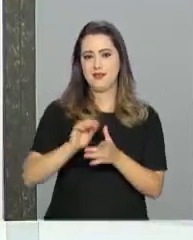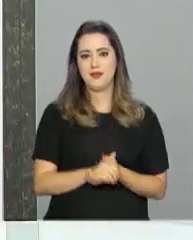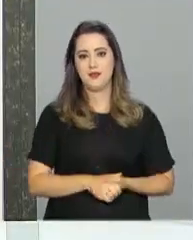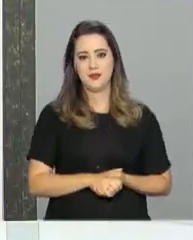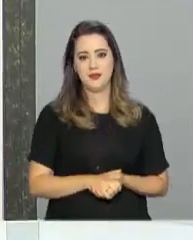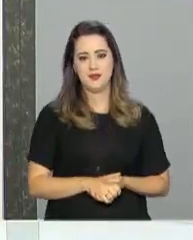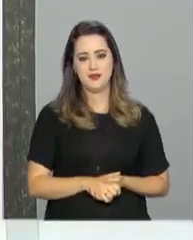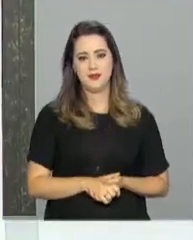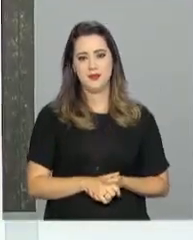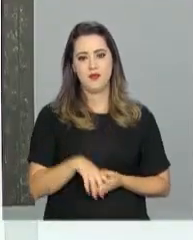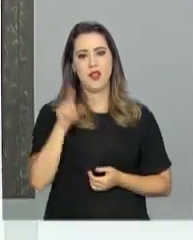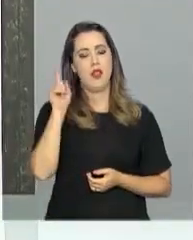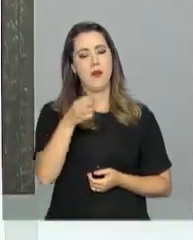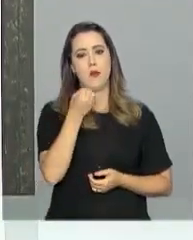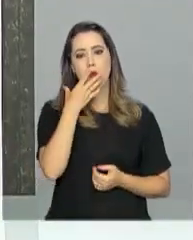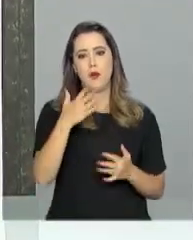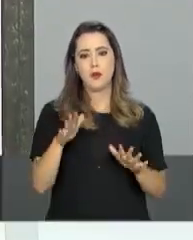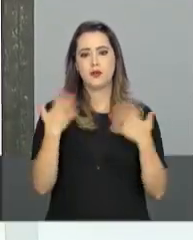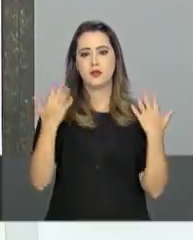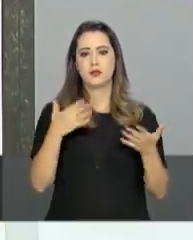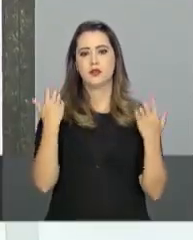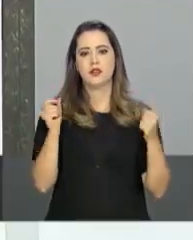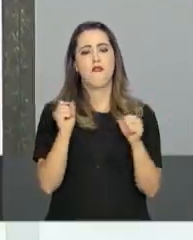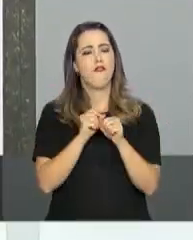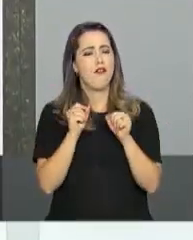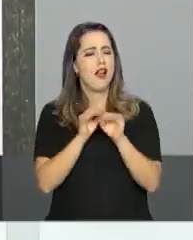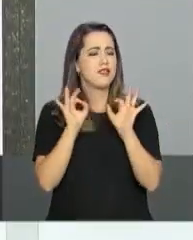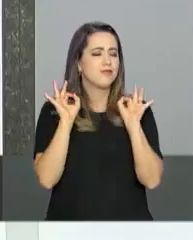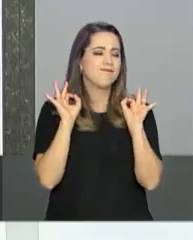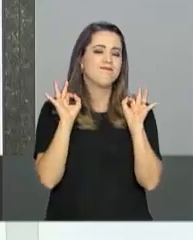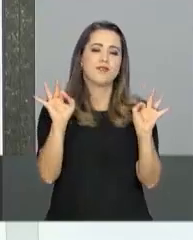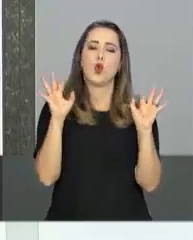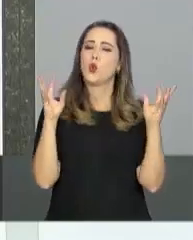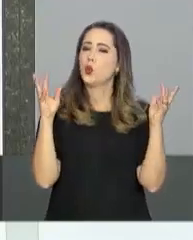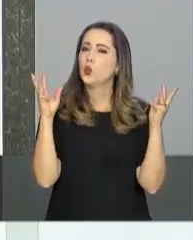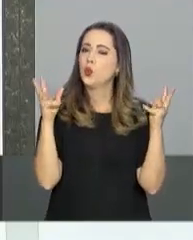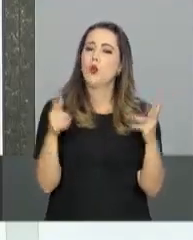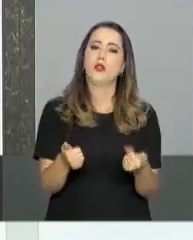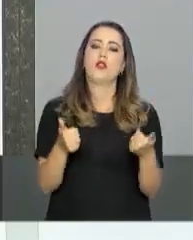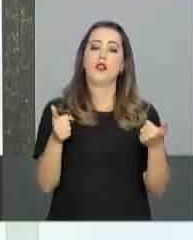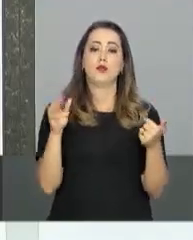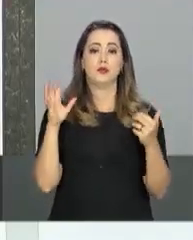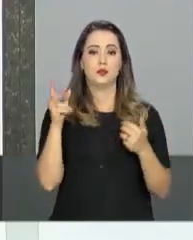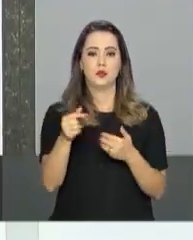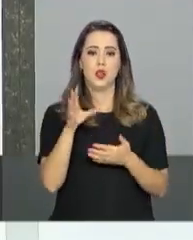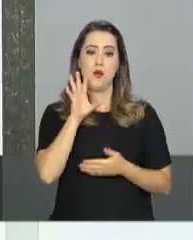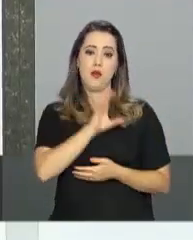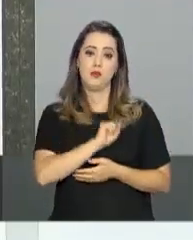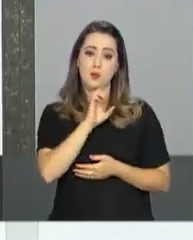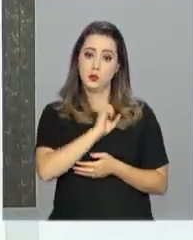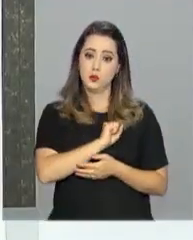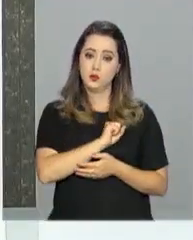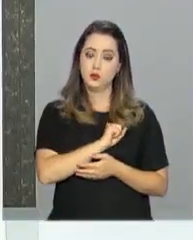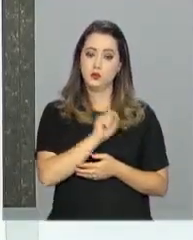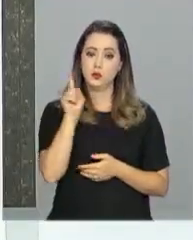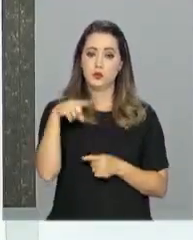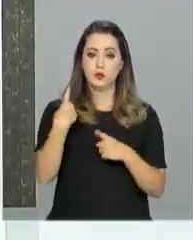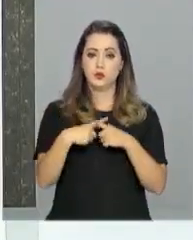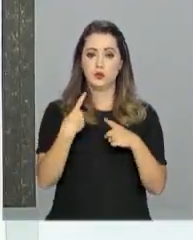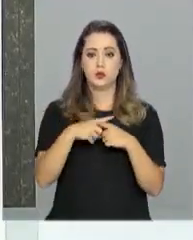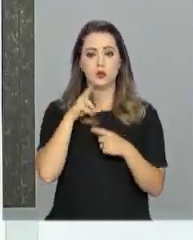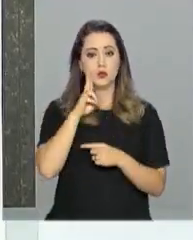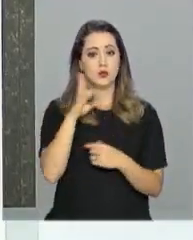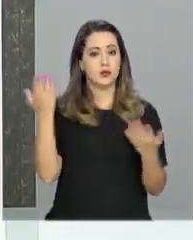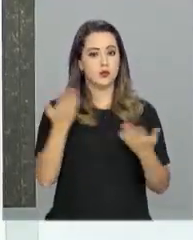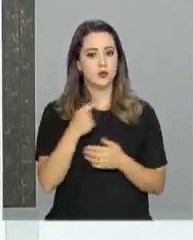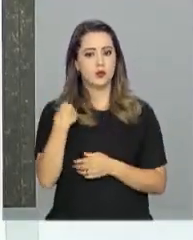Um ato de muita alegria, a gente faz com total e pleno amor, justamente por ver